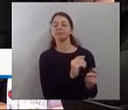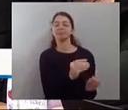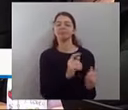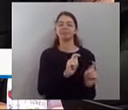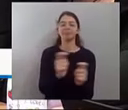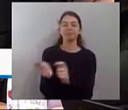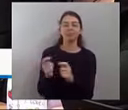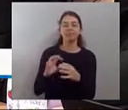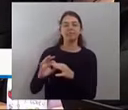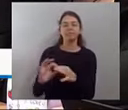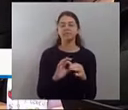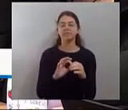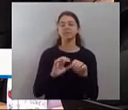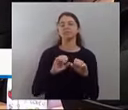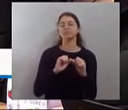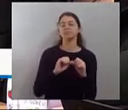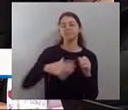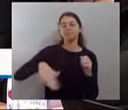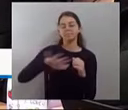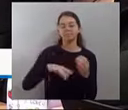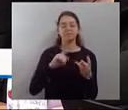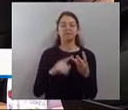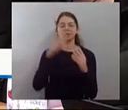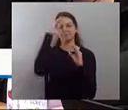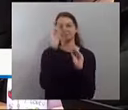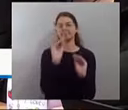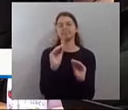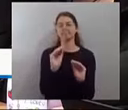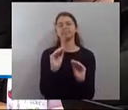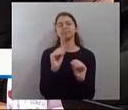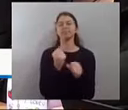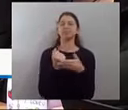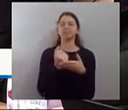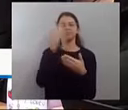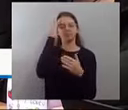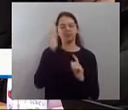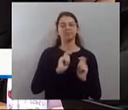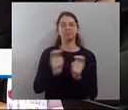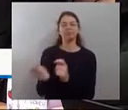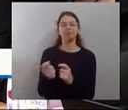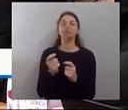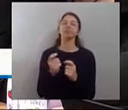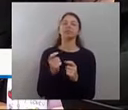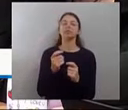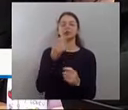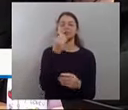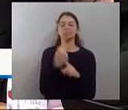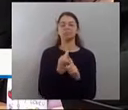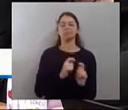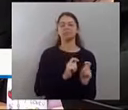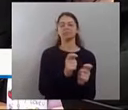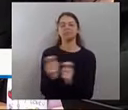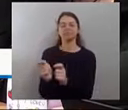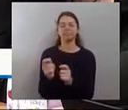socio-territorial. Terceiro, capacitar e educar para a transição alimentar. No primeiro eixo, queria destacar um dos objetivos, aliás,